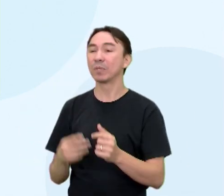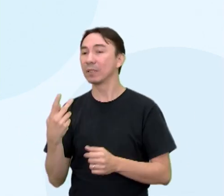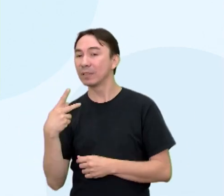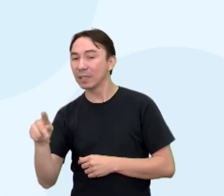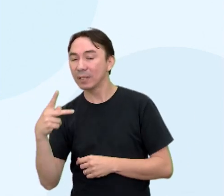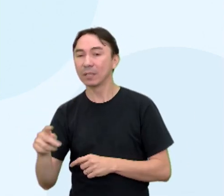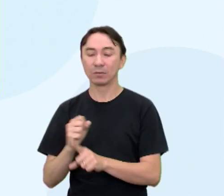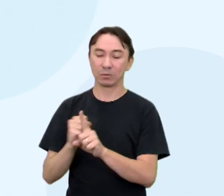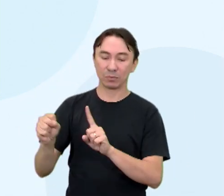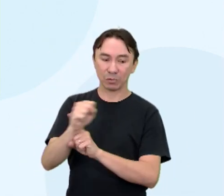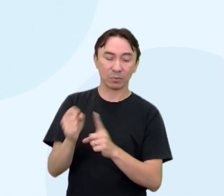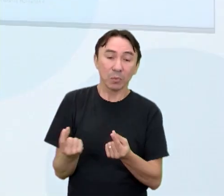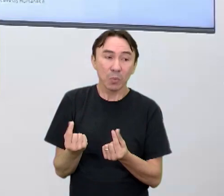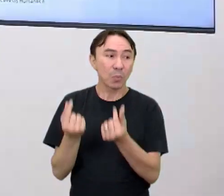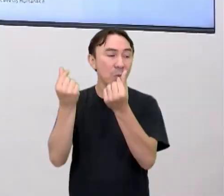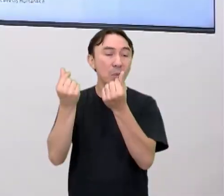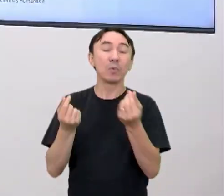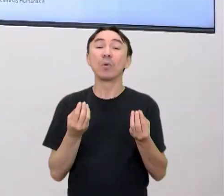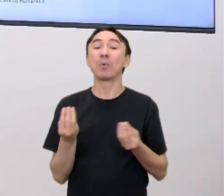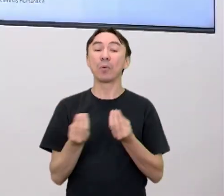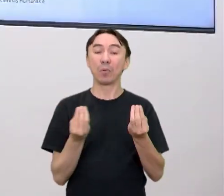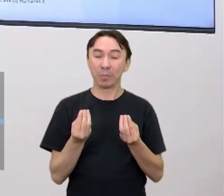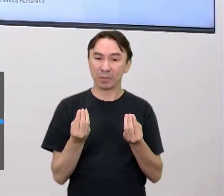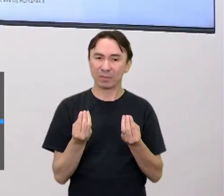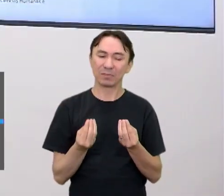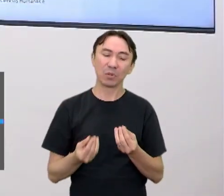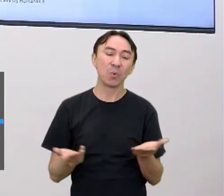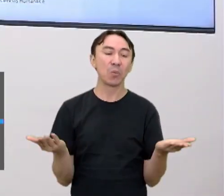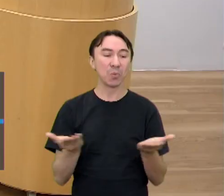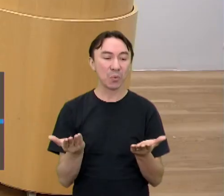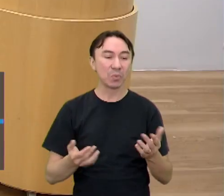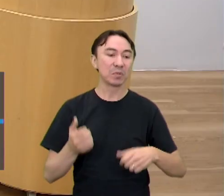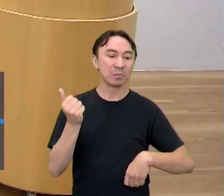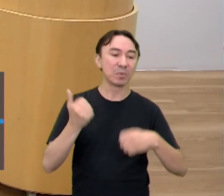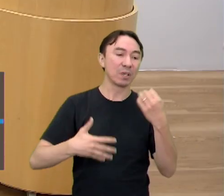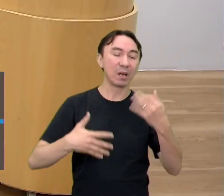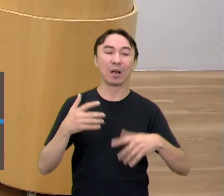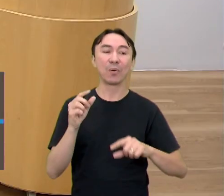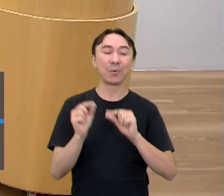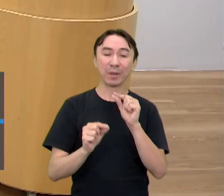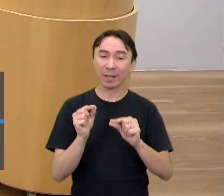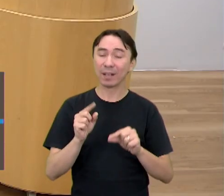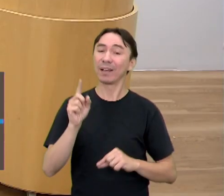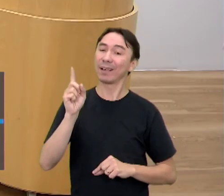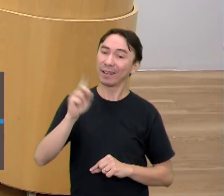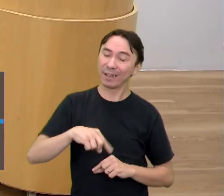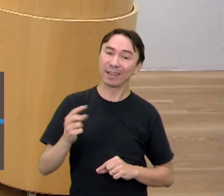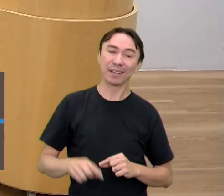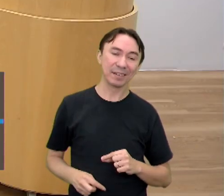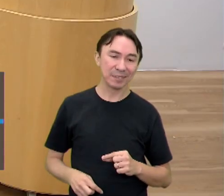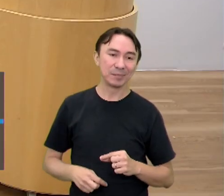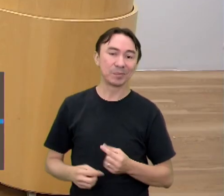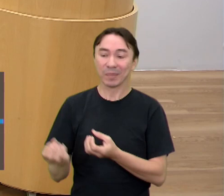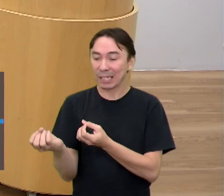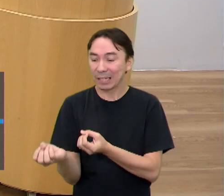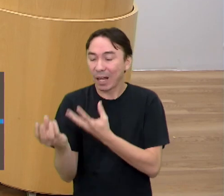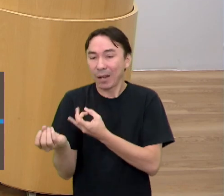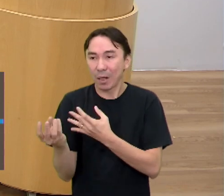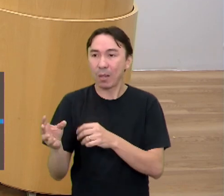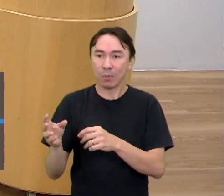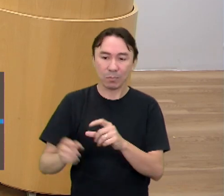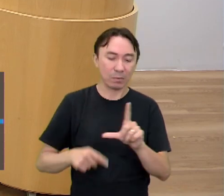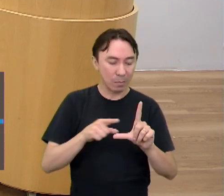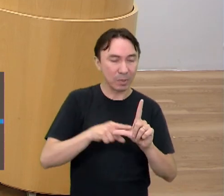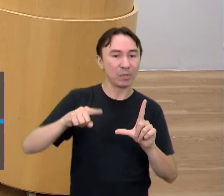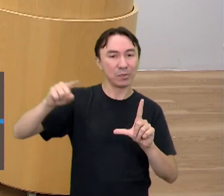socioeconômica, o foco da aula de hoje. Falaremos sobre índices, né, Ale? Ai, que legal. Isso daí é um bom norteador para nós. Assim como o